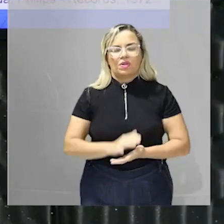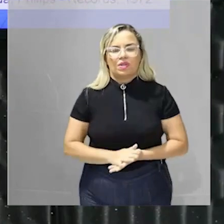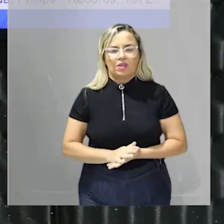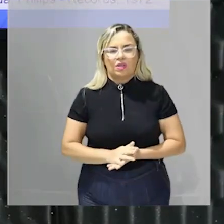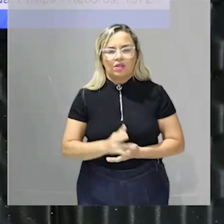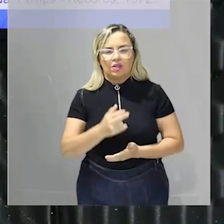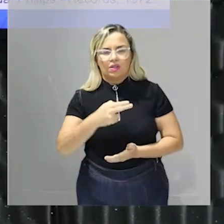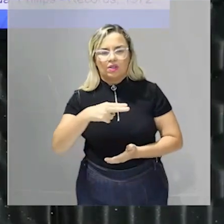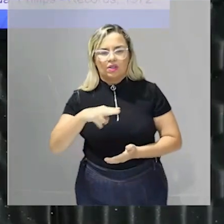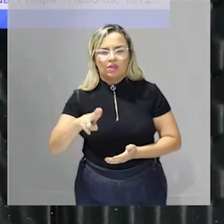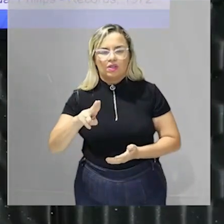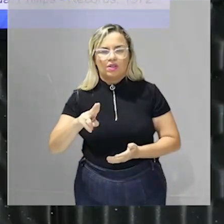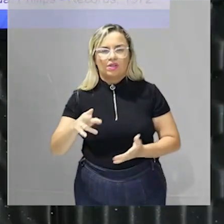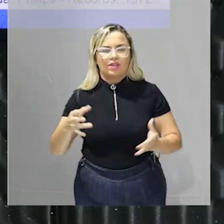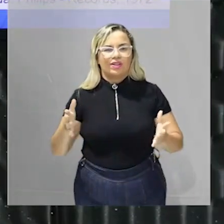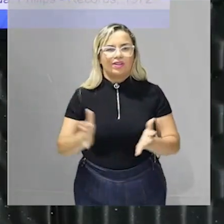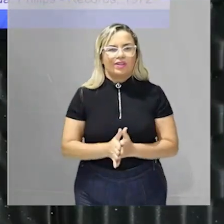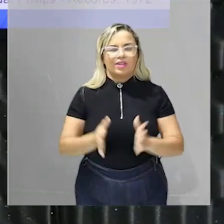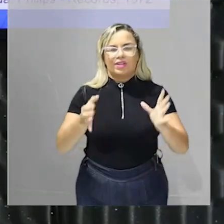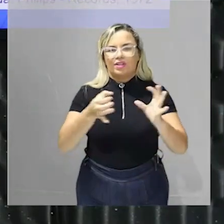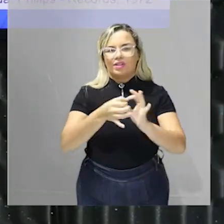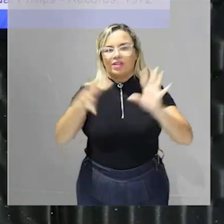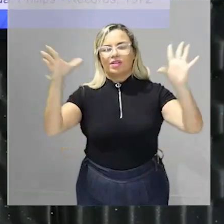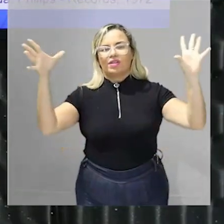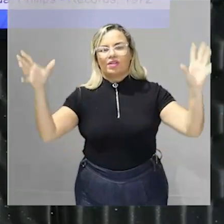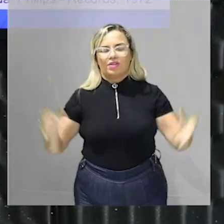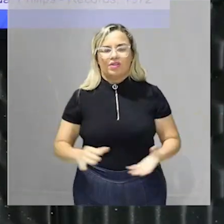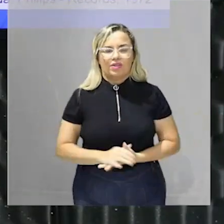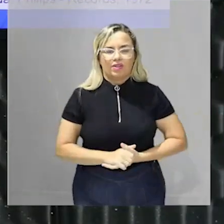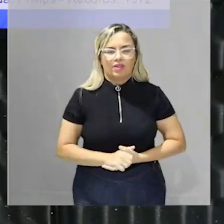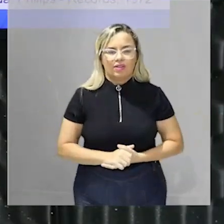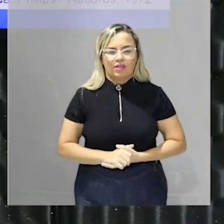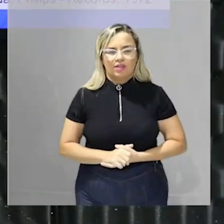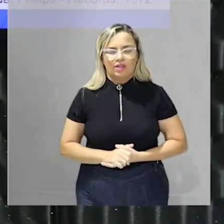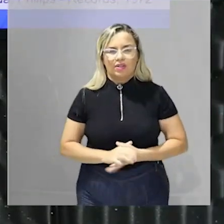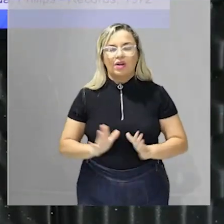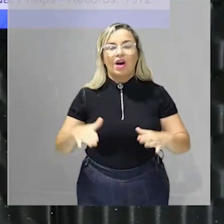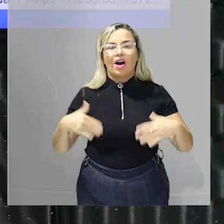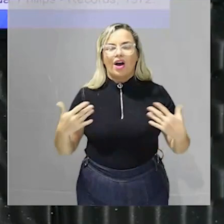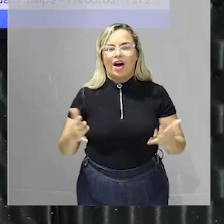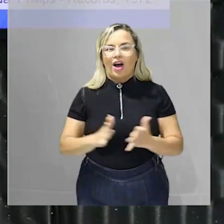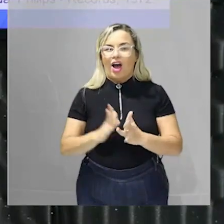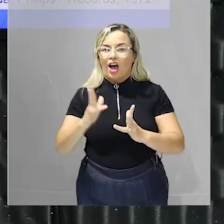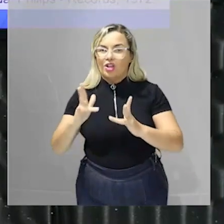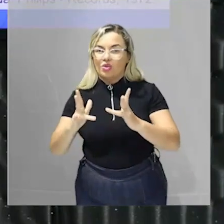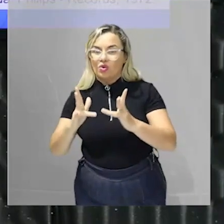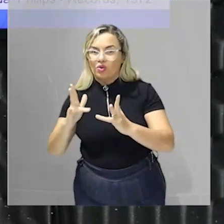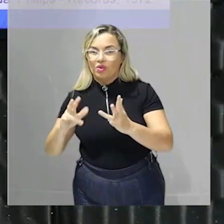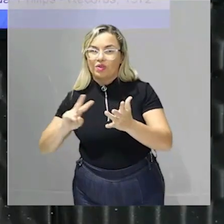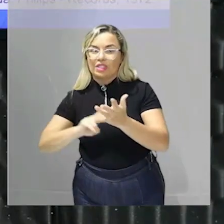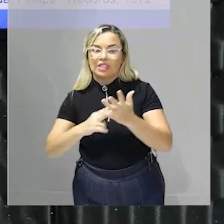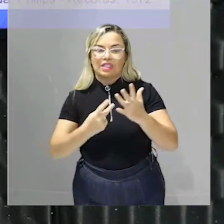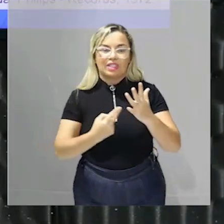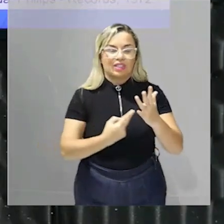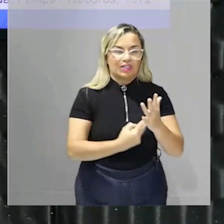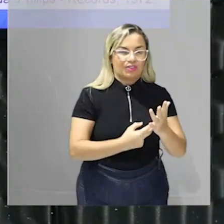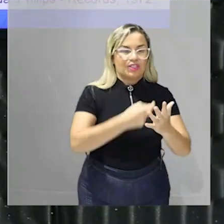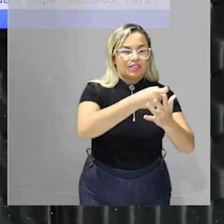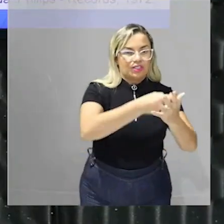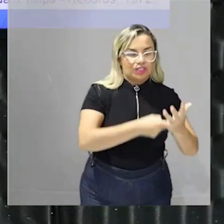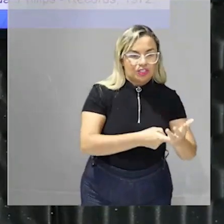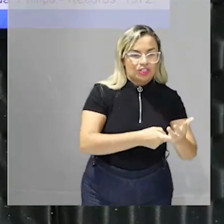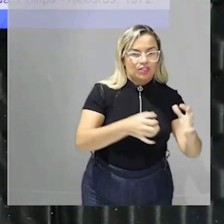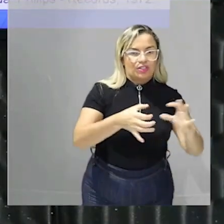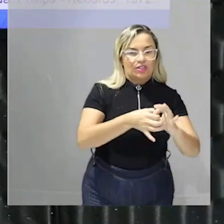chama Liberdade, né? Então, a noiva desse texto é a liberdade. Quando você chega bem